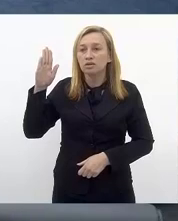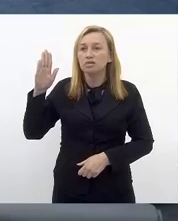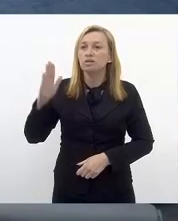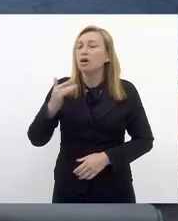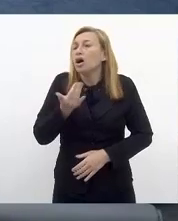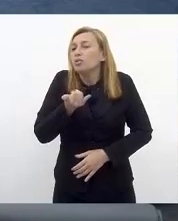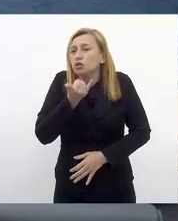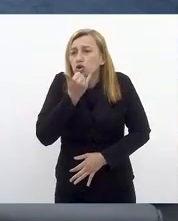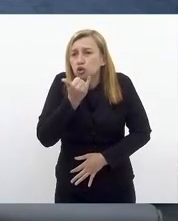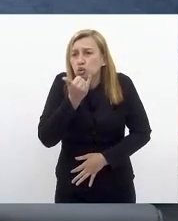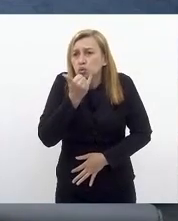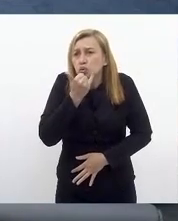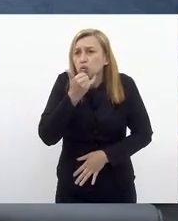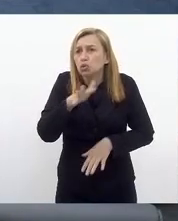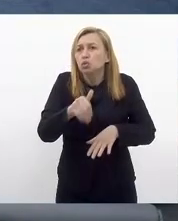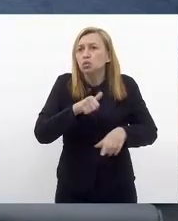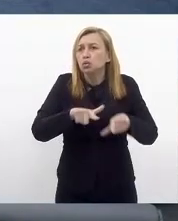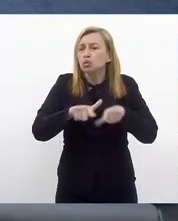tempo